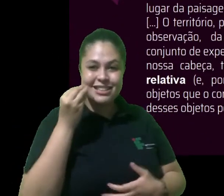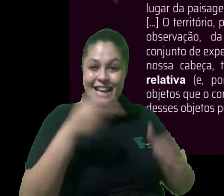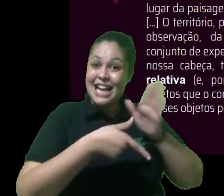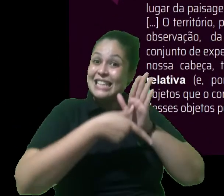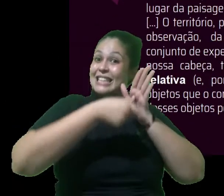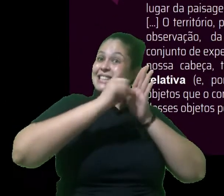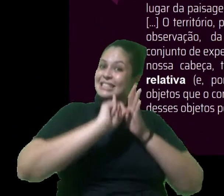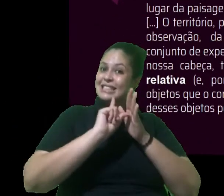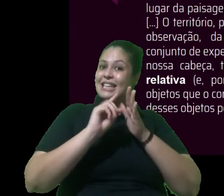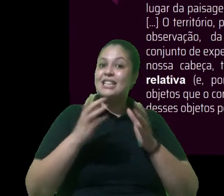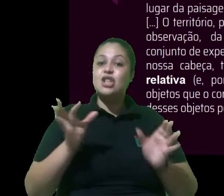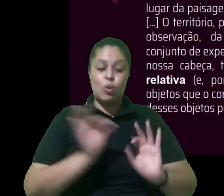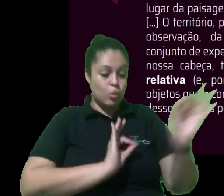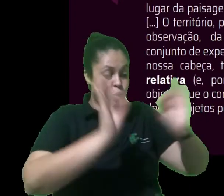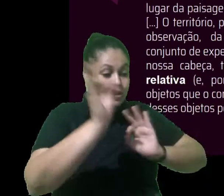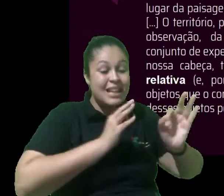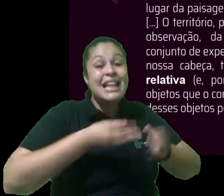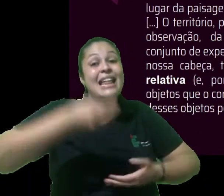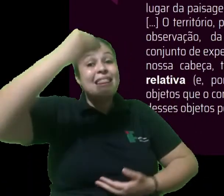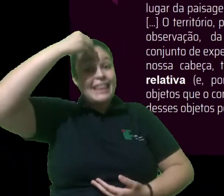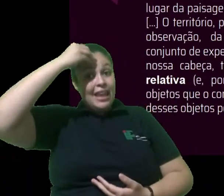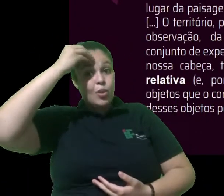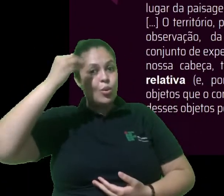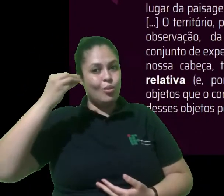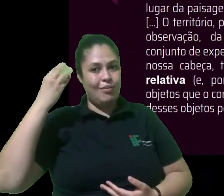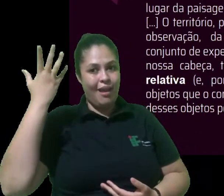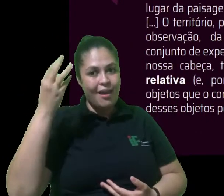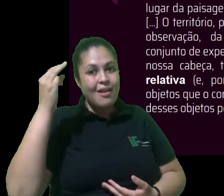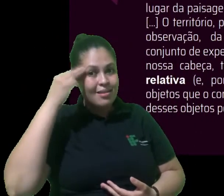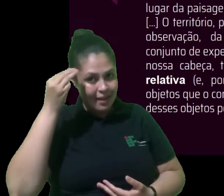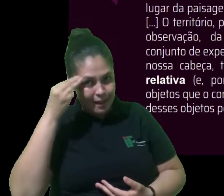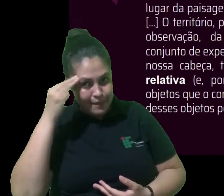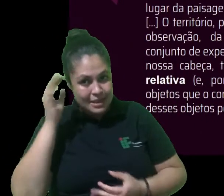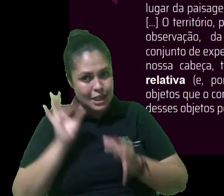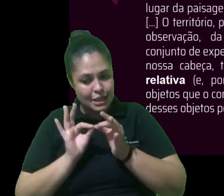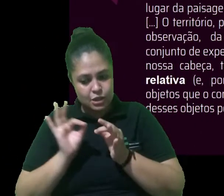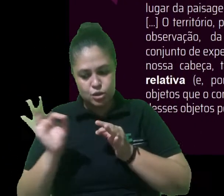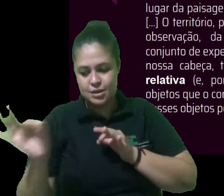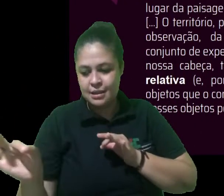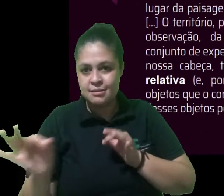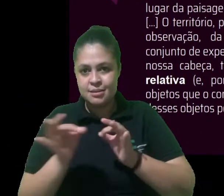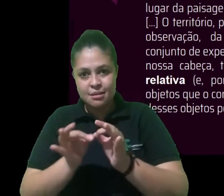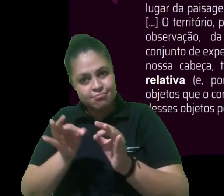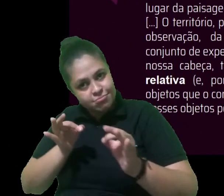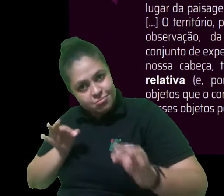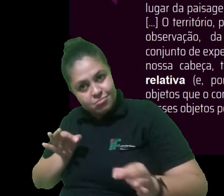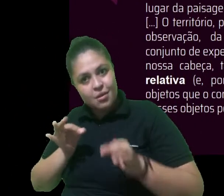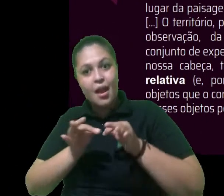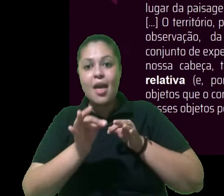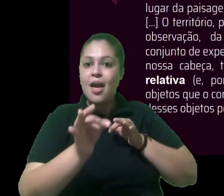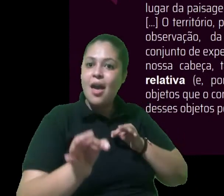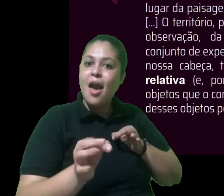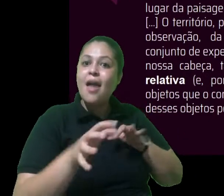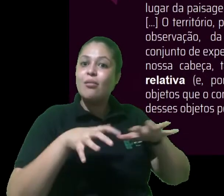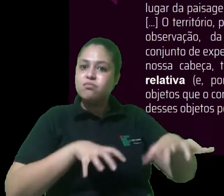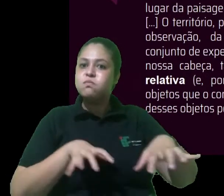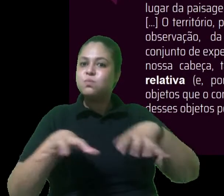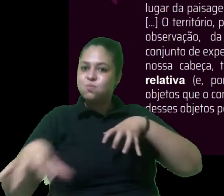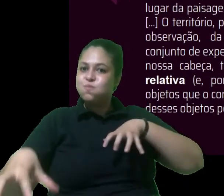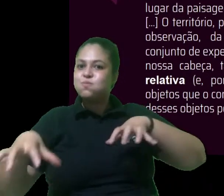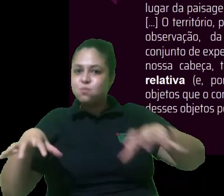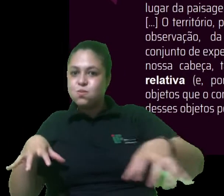experiências que se torna algo ordenado em nossa cabeça, tanto do ponto de vista da distância relativa e, portanto,